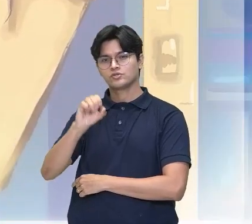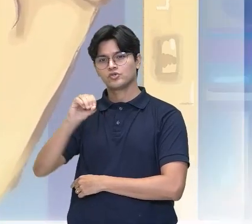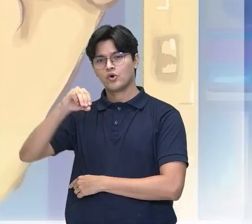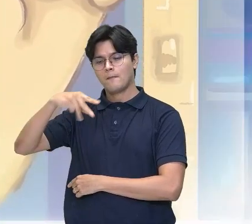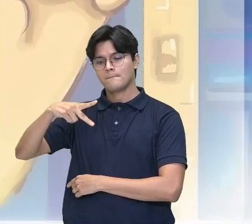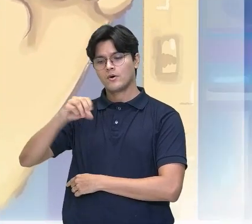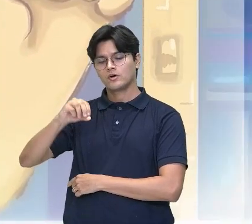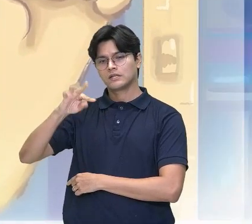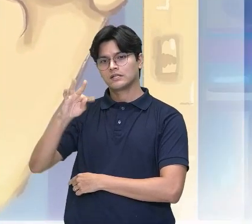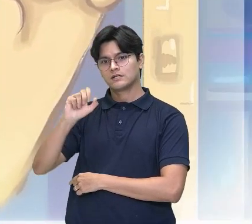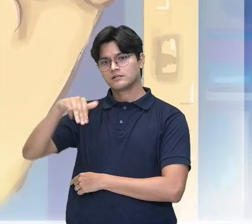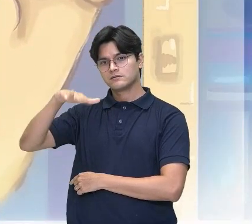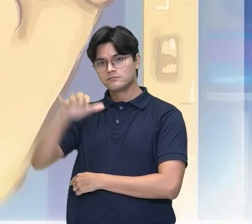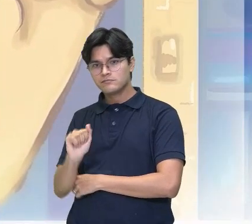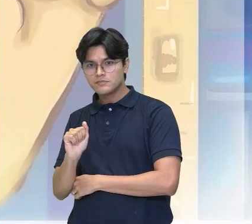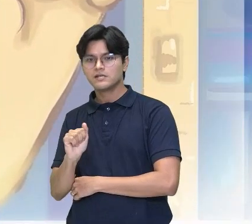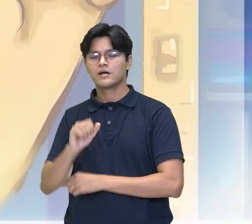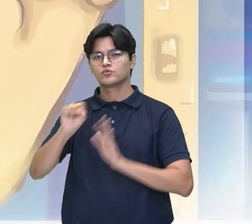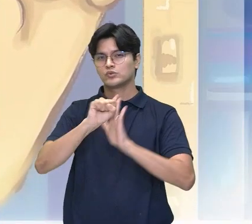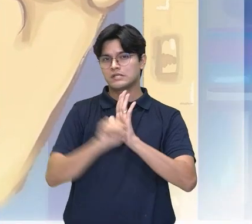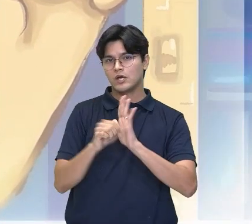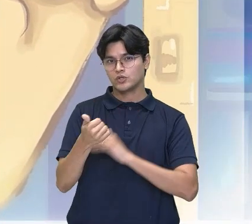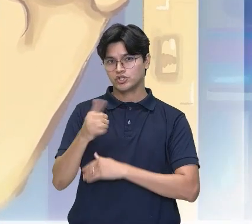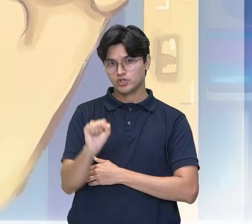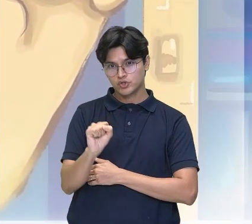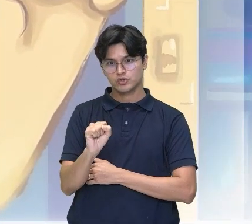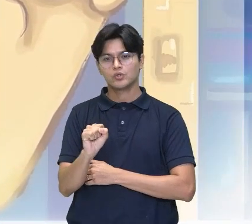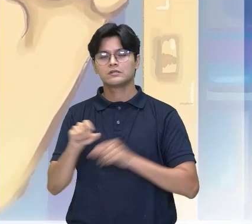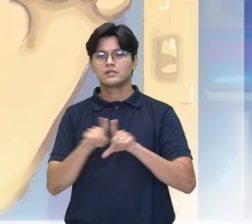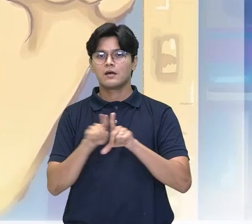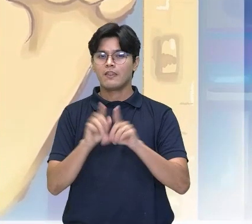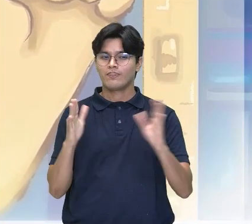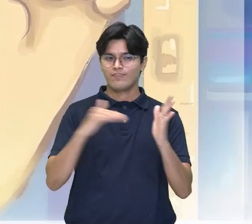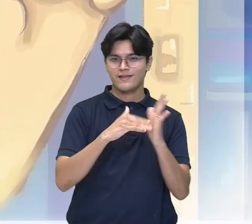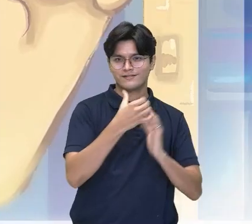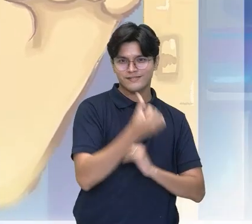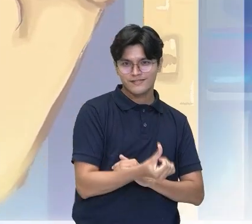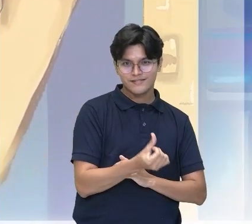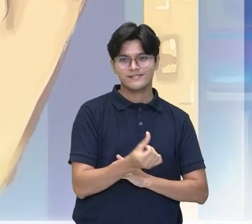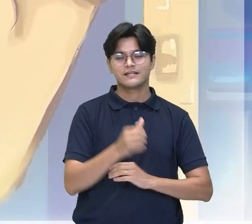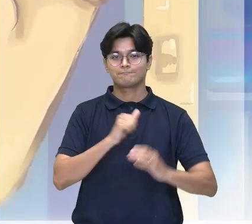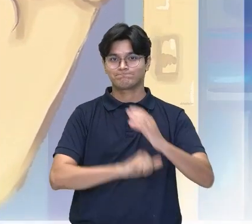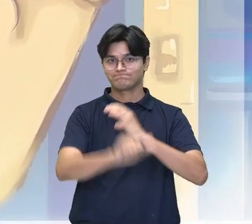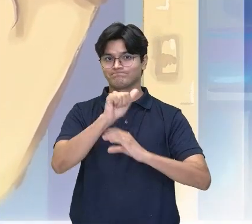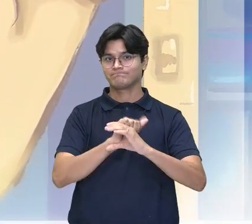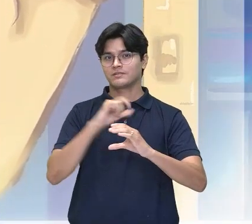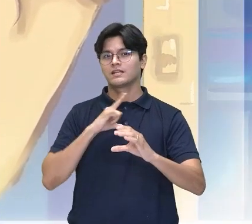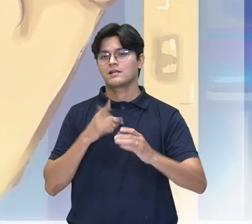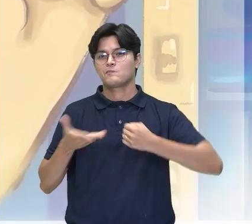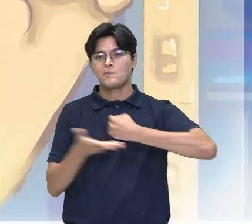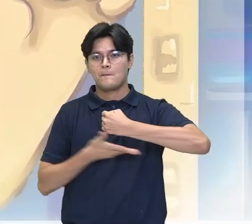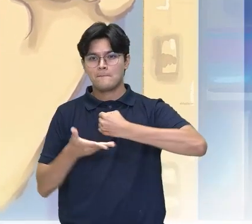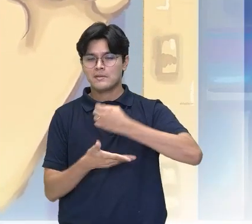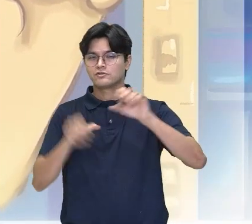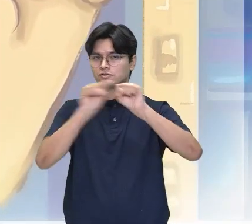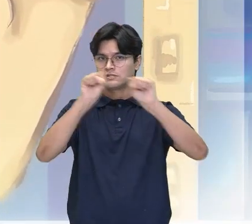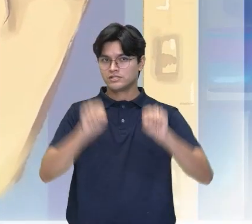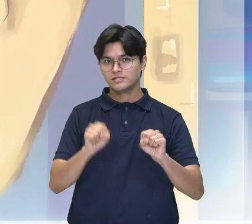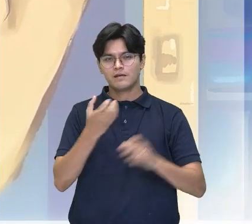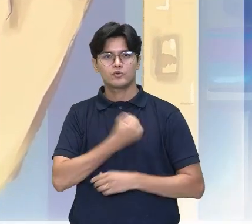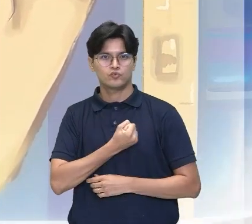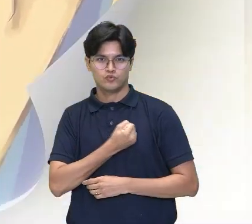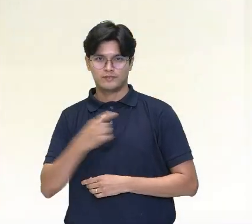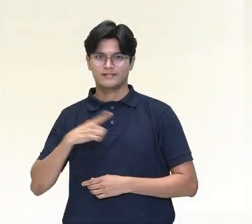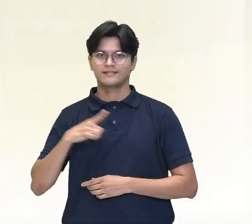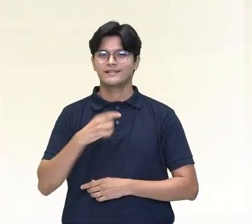e 6 a.C., tinham uma forma básica de um sistema numérico que incluía a ideia de números negativos.